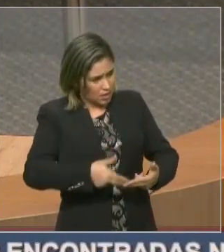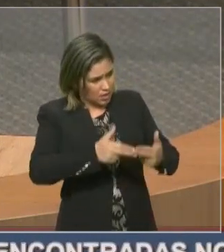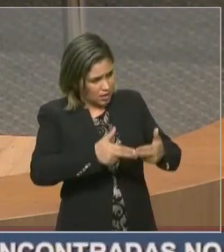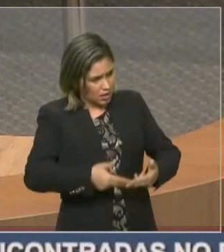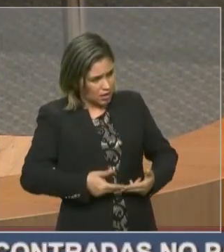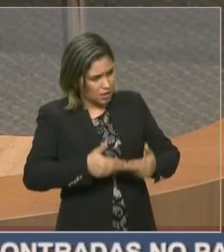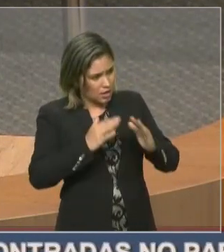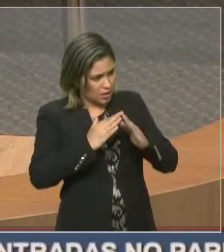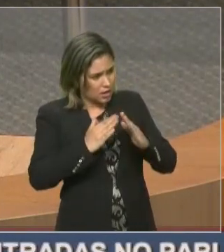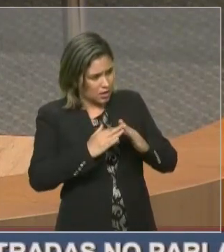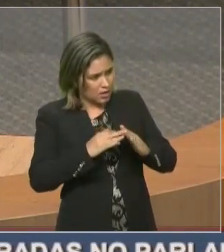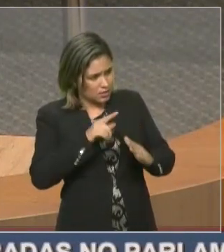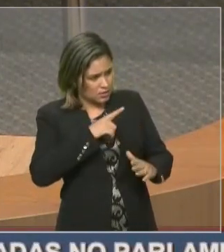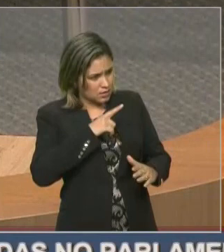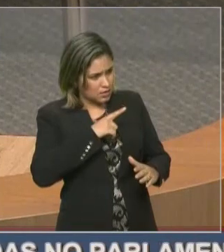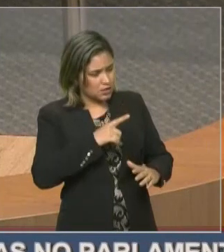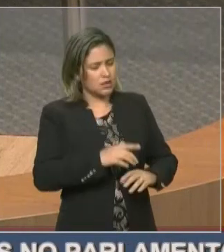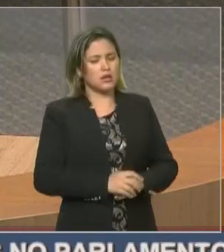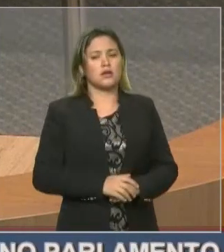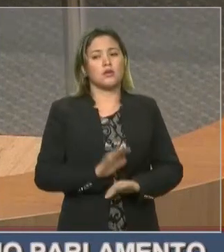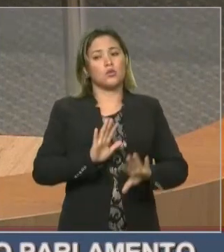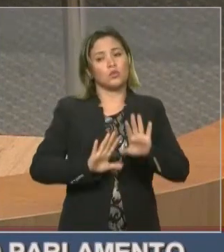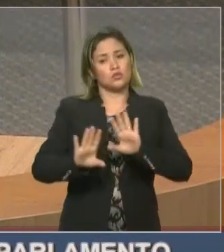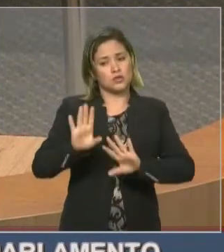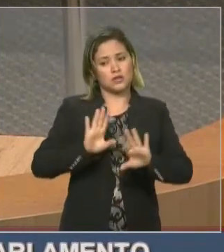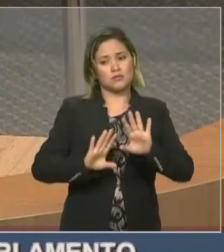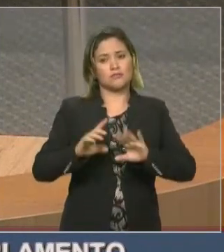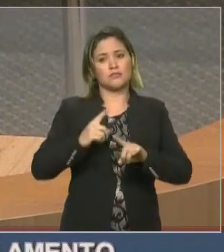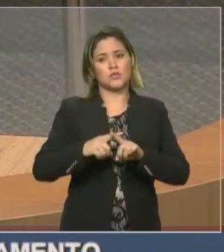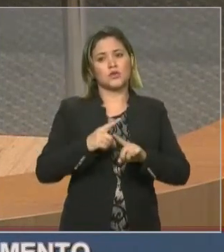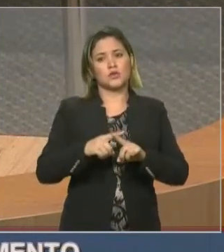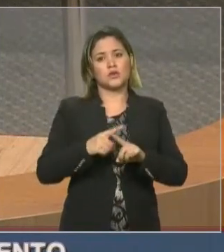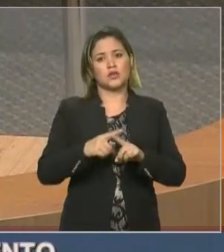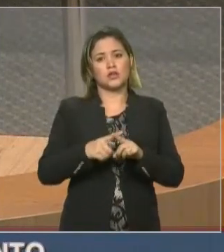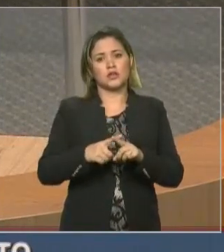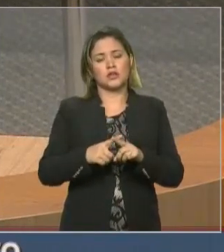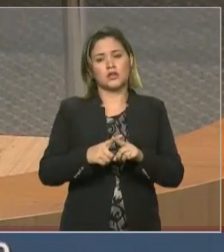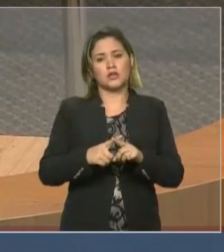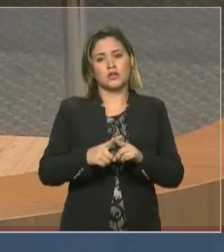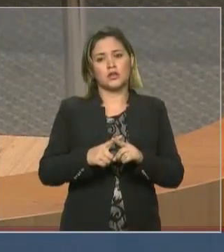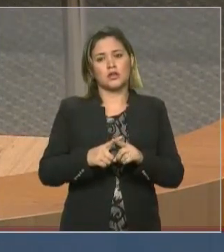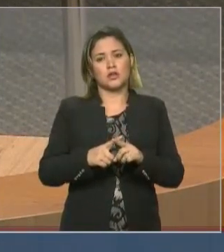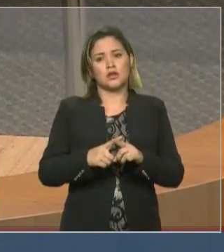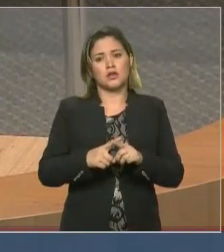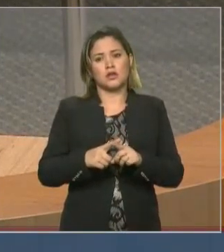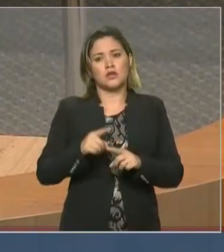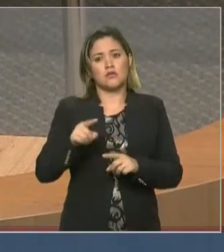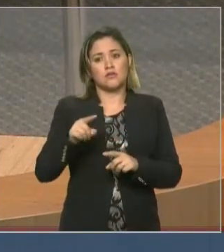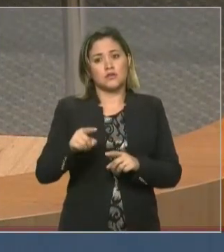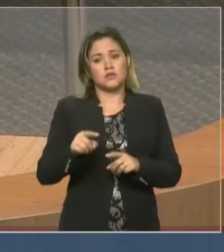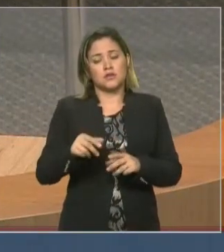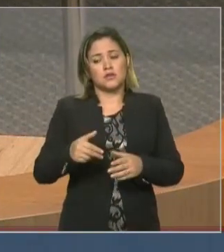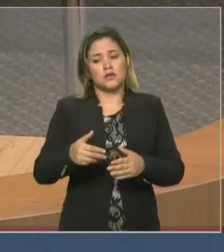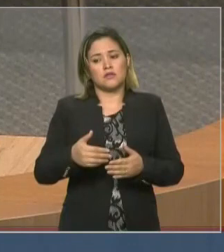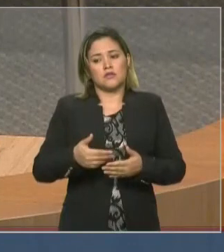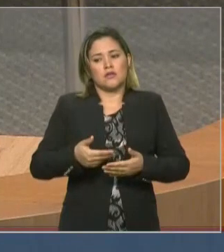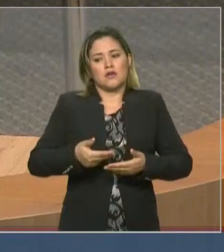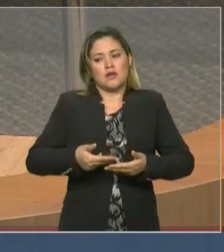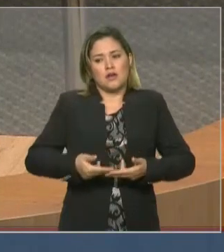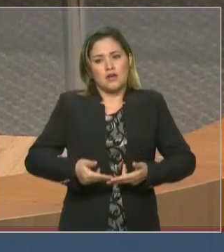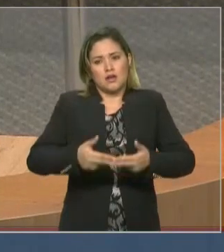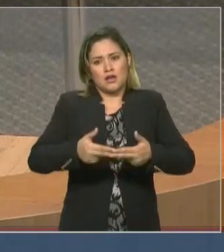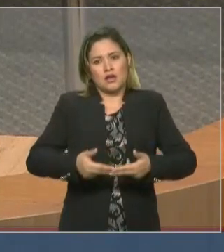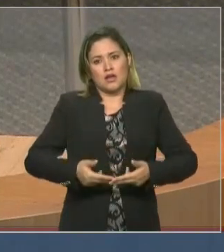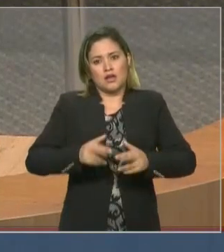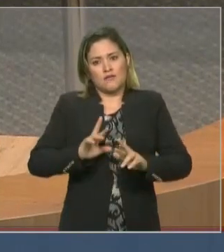Pois se prepare que futuramente você vai deitado numa rede diferente. Aonde?